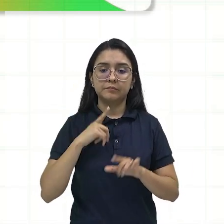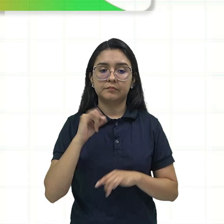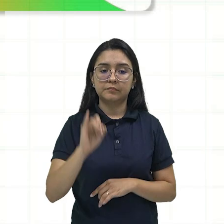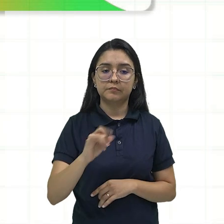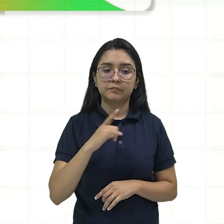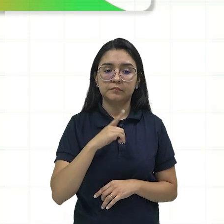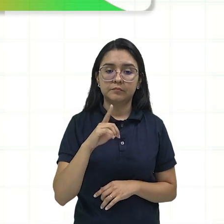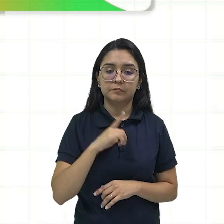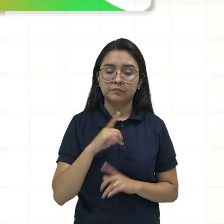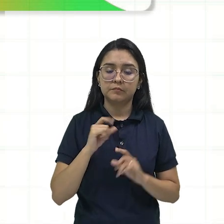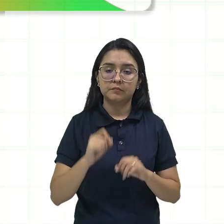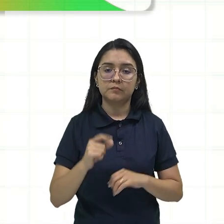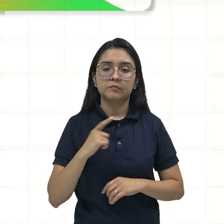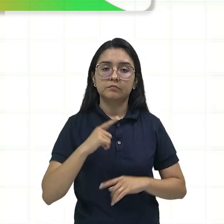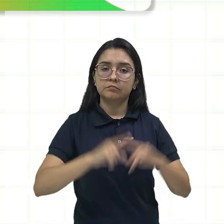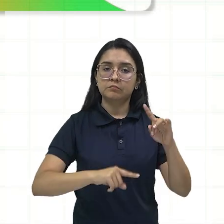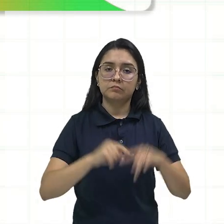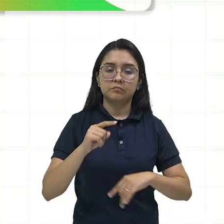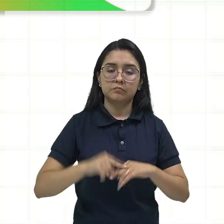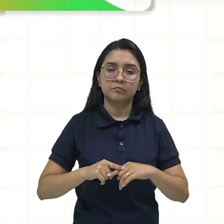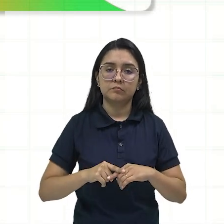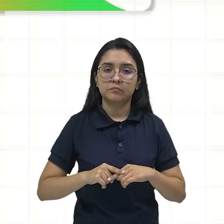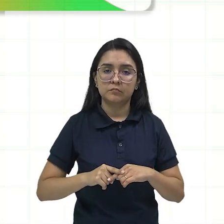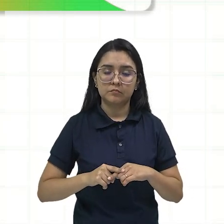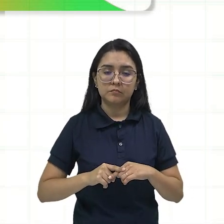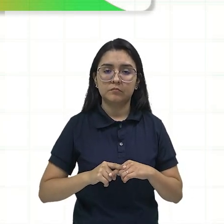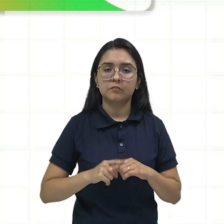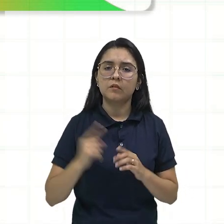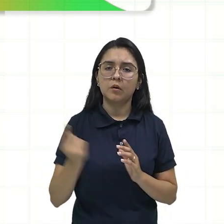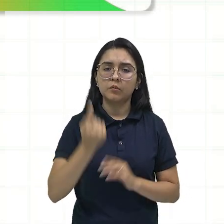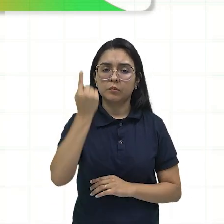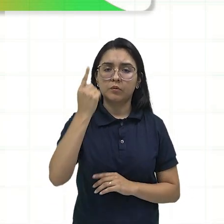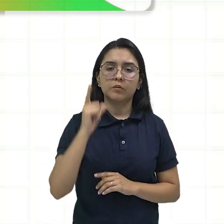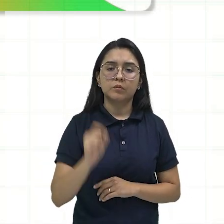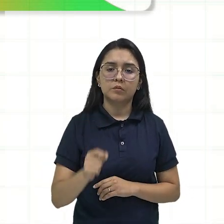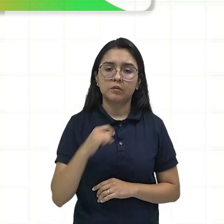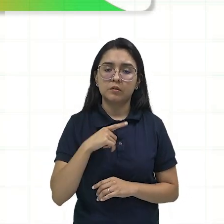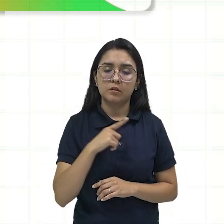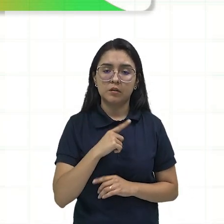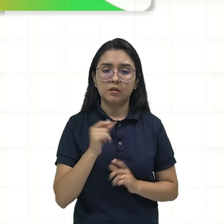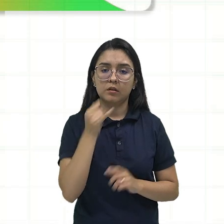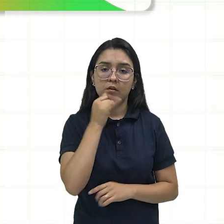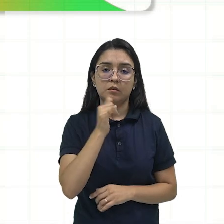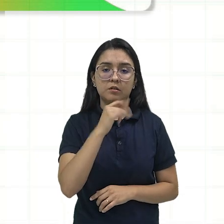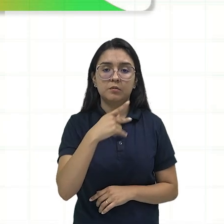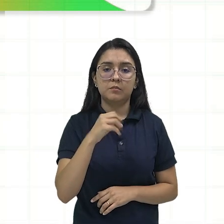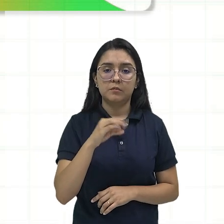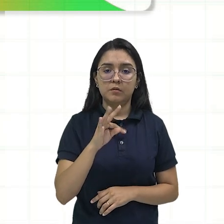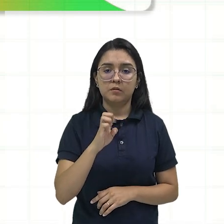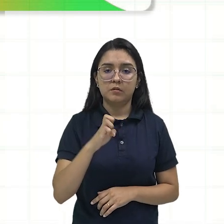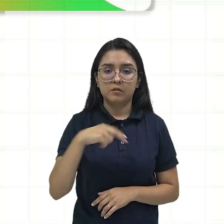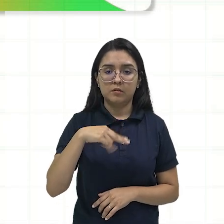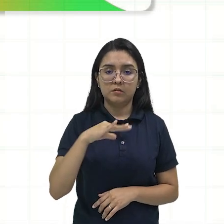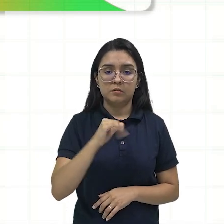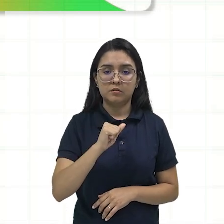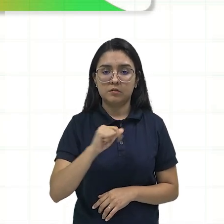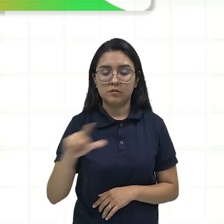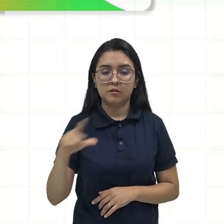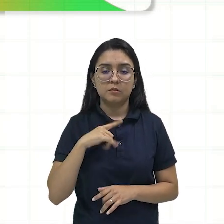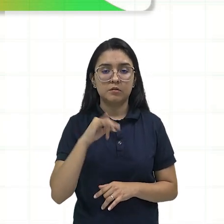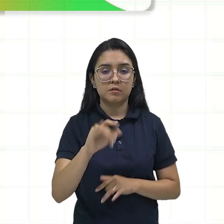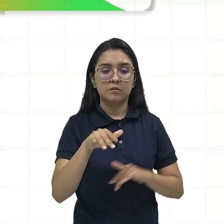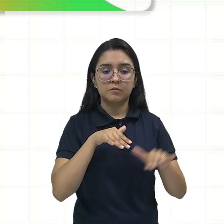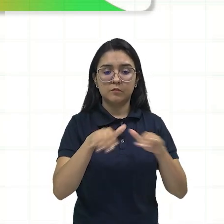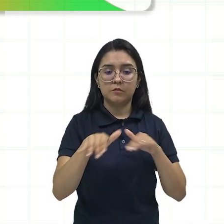objeto está a uma certa altura do solo, ele tem energia potencial. Ao movimentar-se